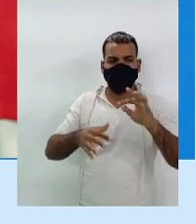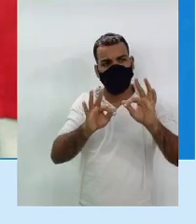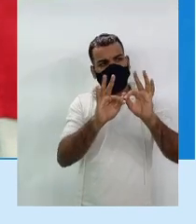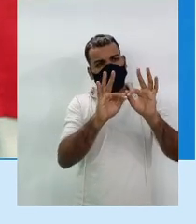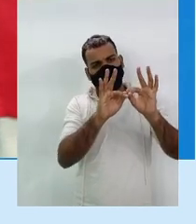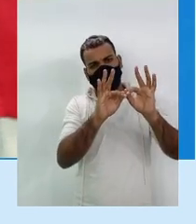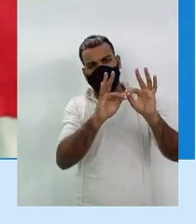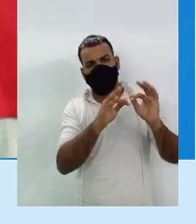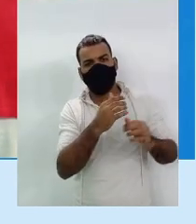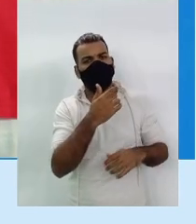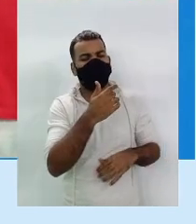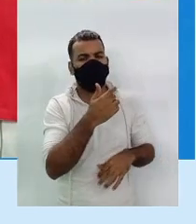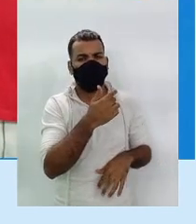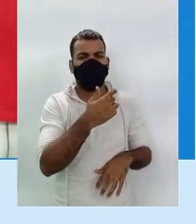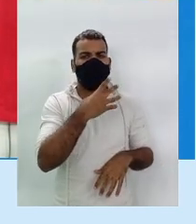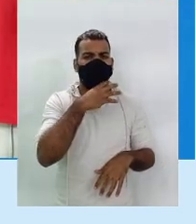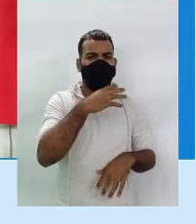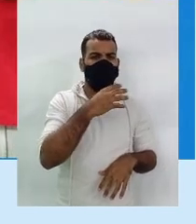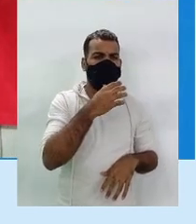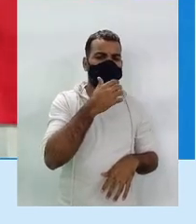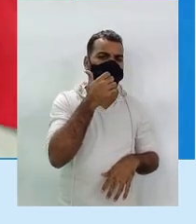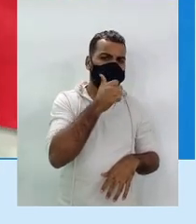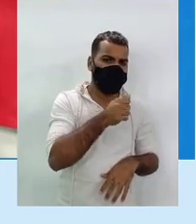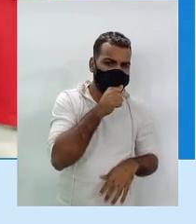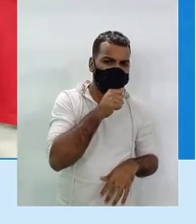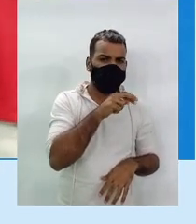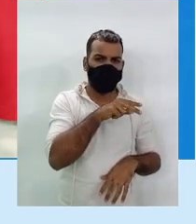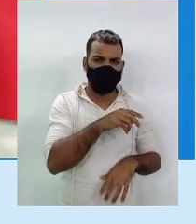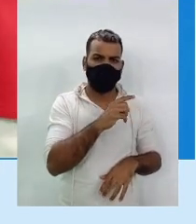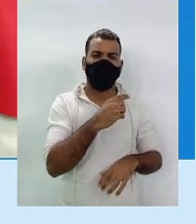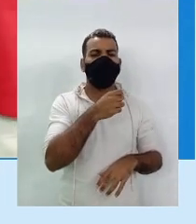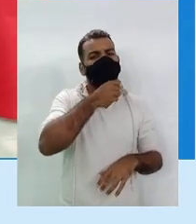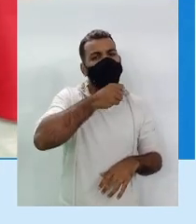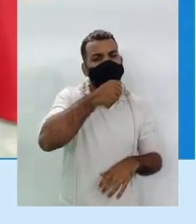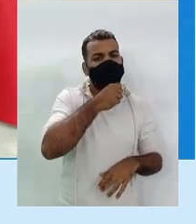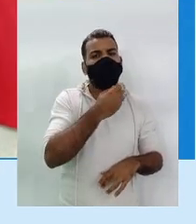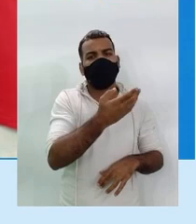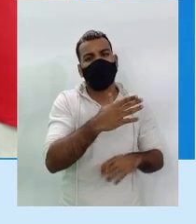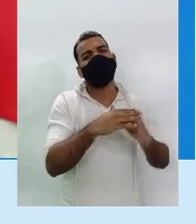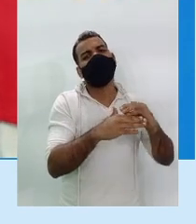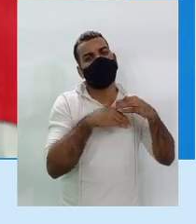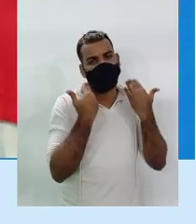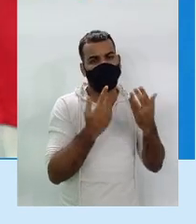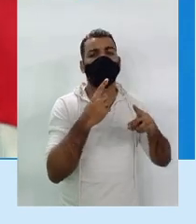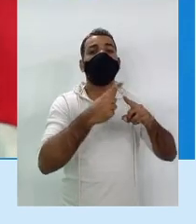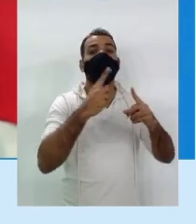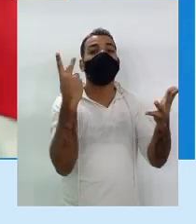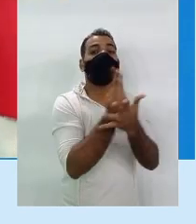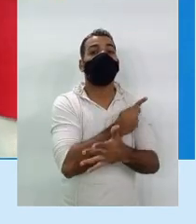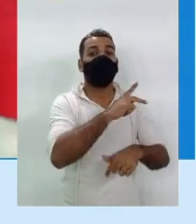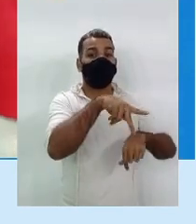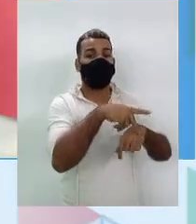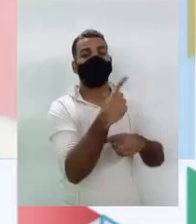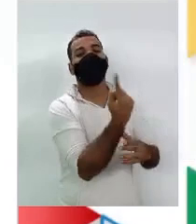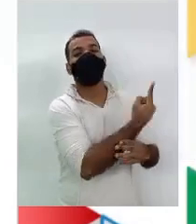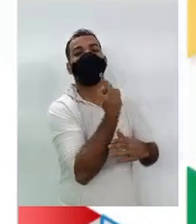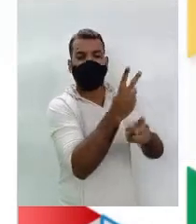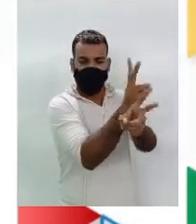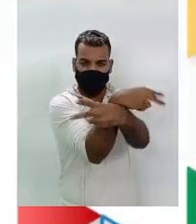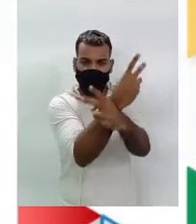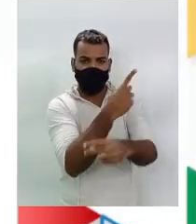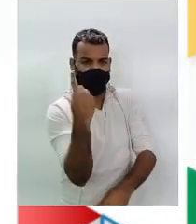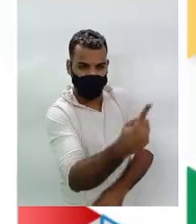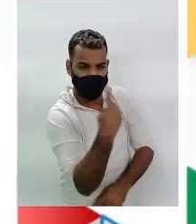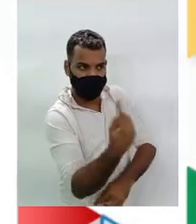ficaram, pai, irmãos e avô, na questão de um furacão. Aí vocês vão conhecer esse texto e vou trazer agora